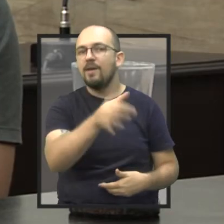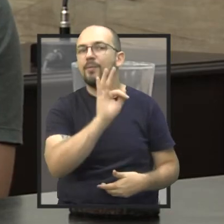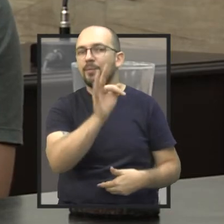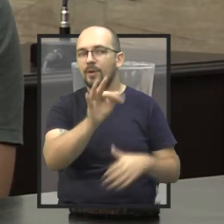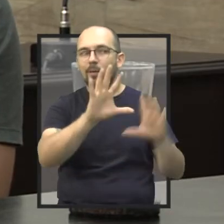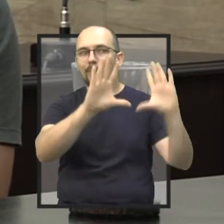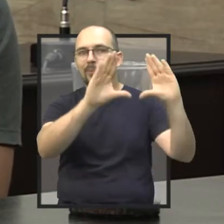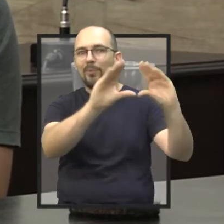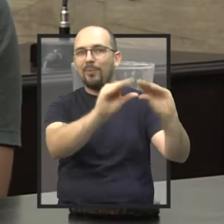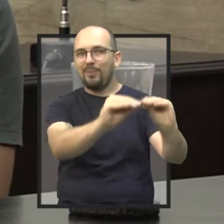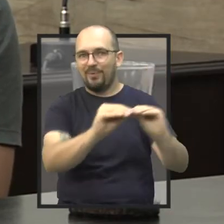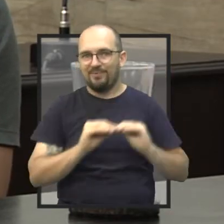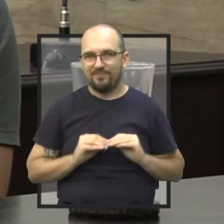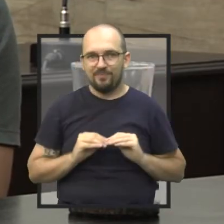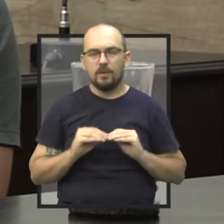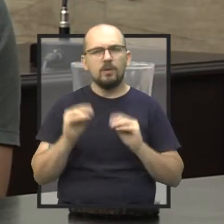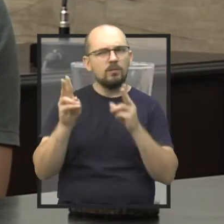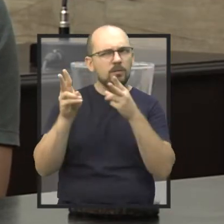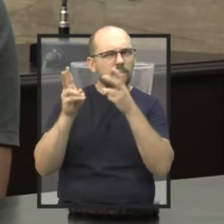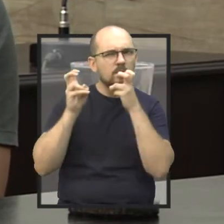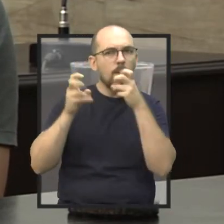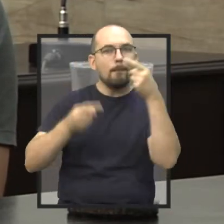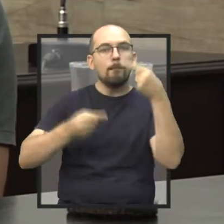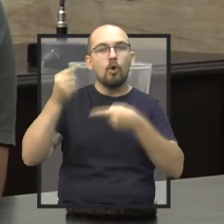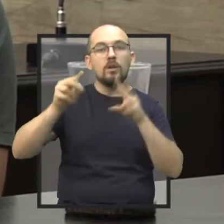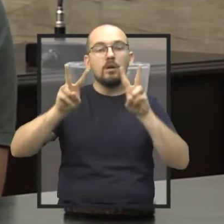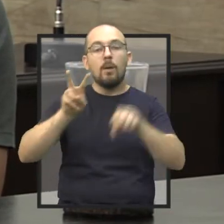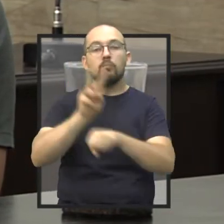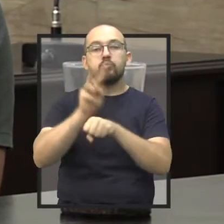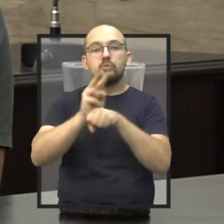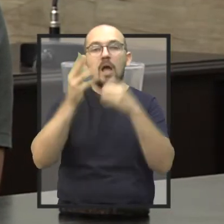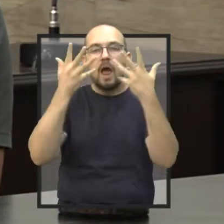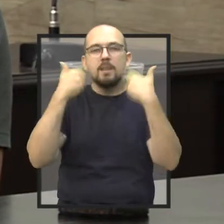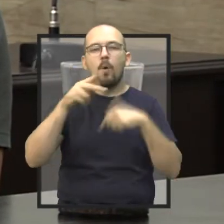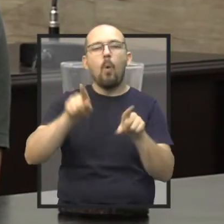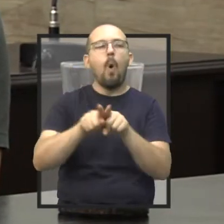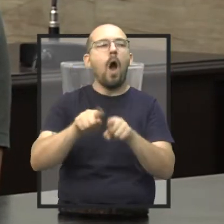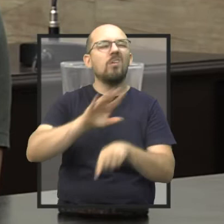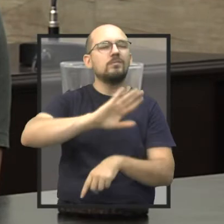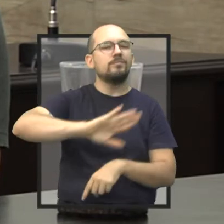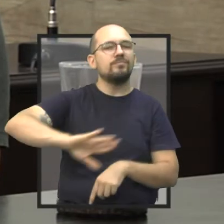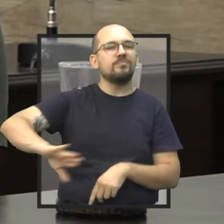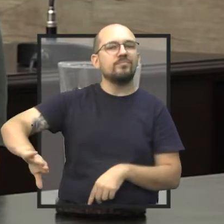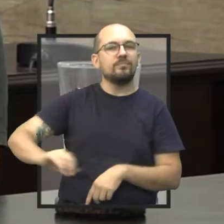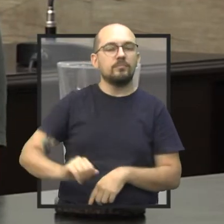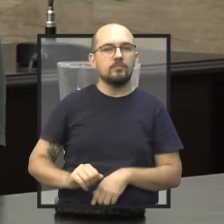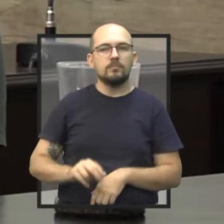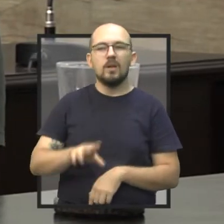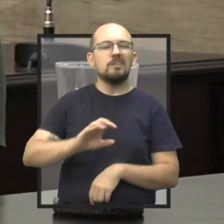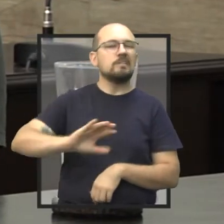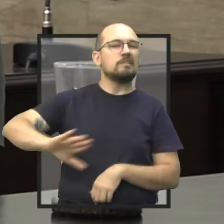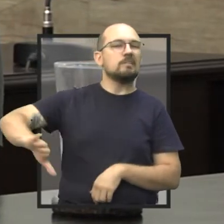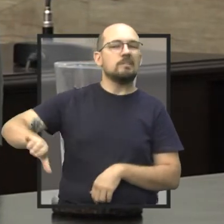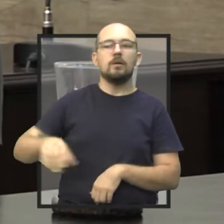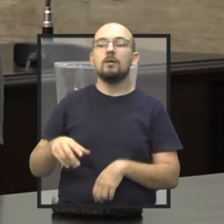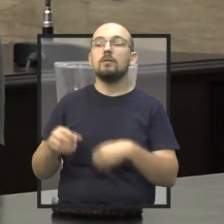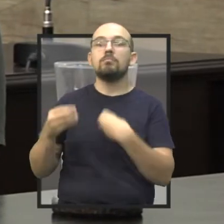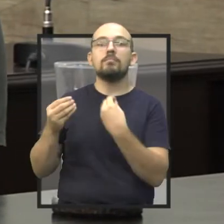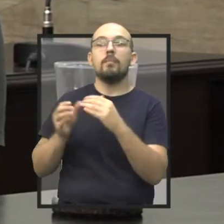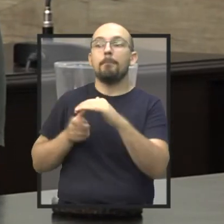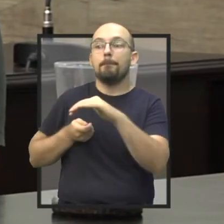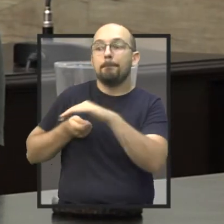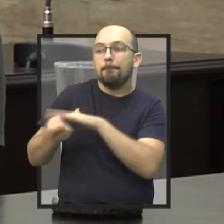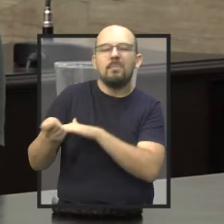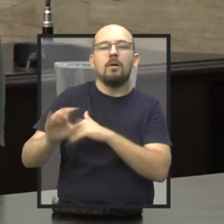visto? As políticas públicas de proteção animal têm sido secundarizadas e têm sido sucateadas. É